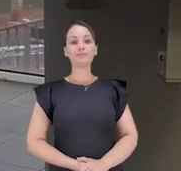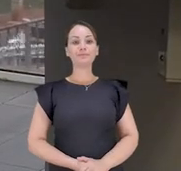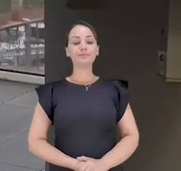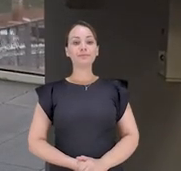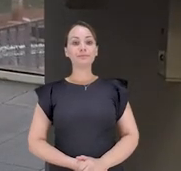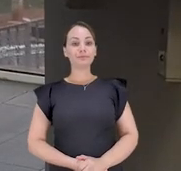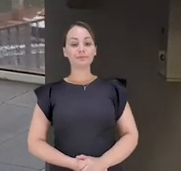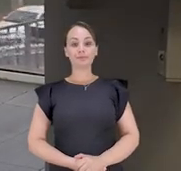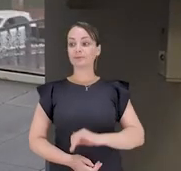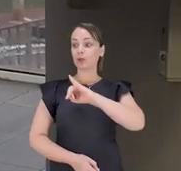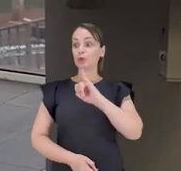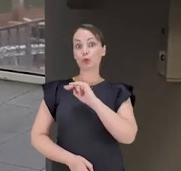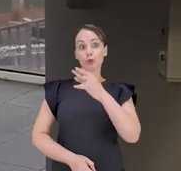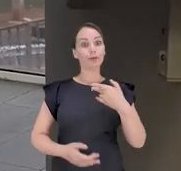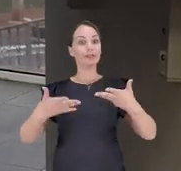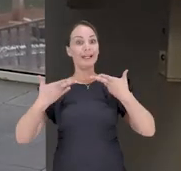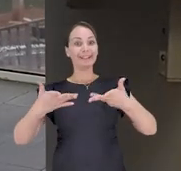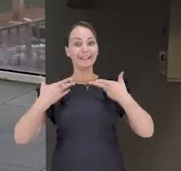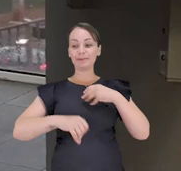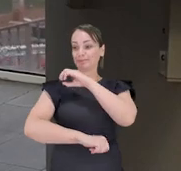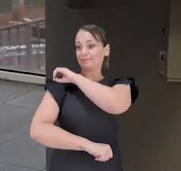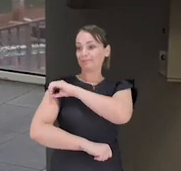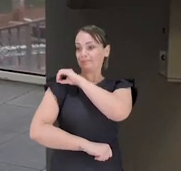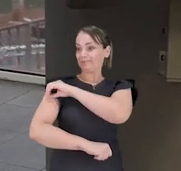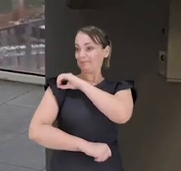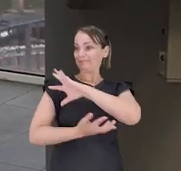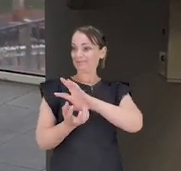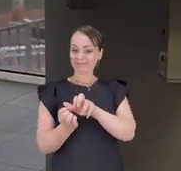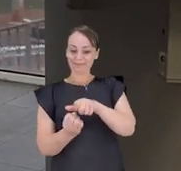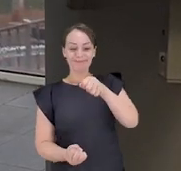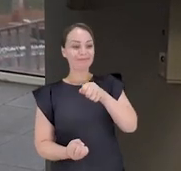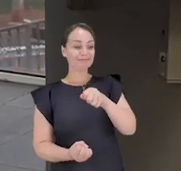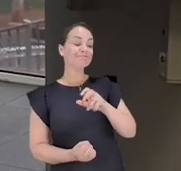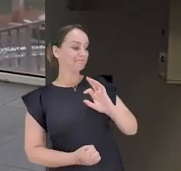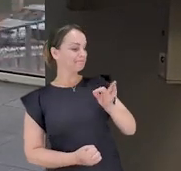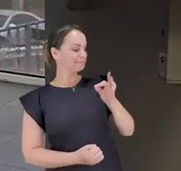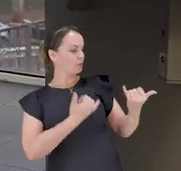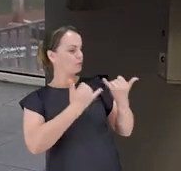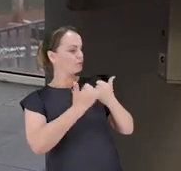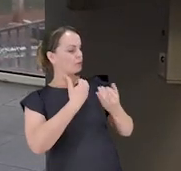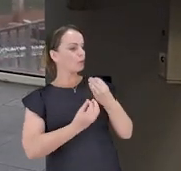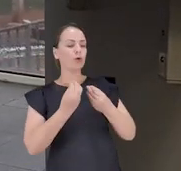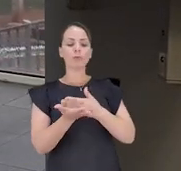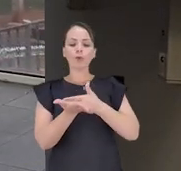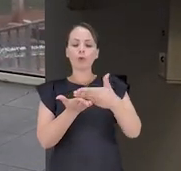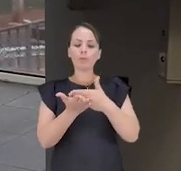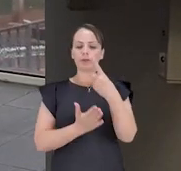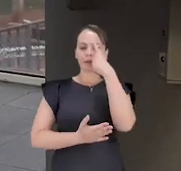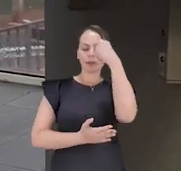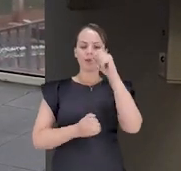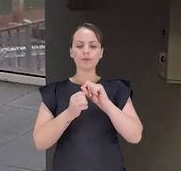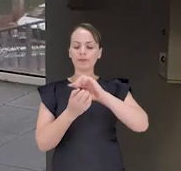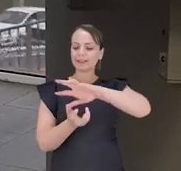Ju, então tô animada para nossa oficina aqui de slime. Com certeza. Me conta tudo. Primeiro, como que surgiu a ideia de você